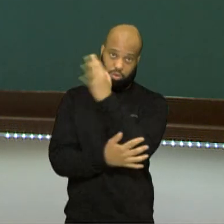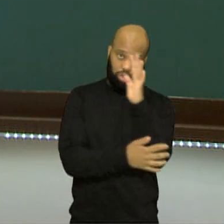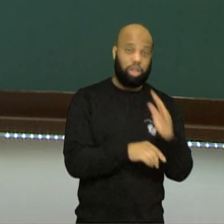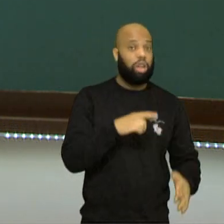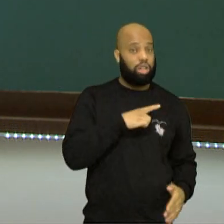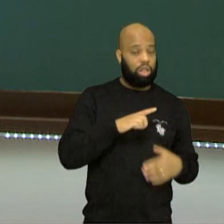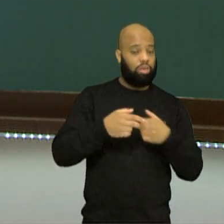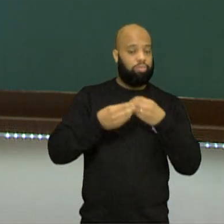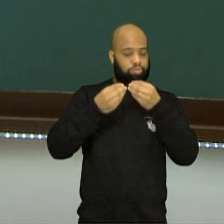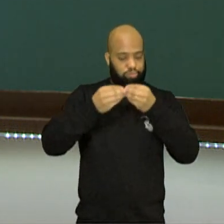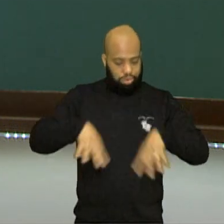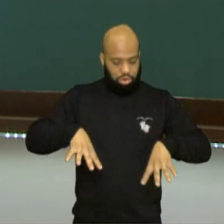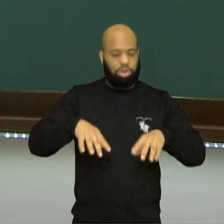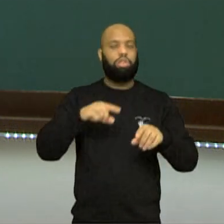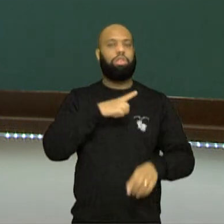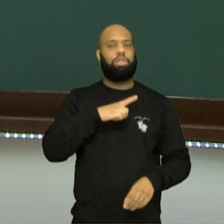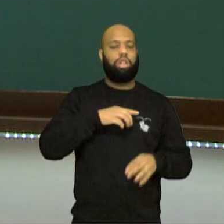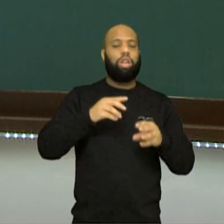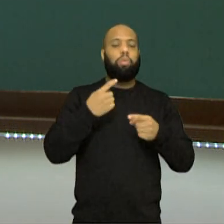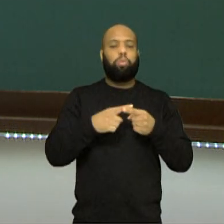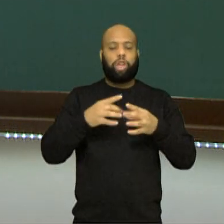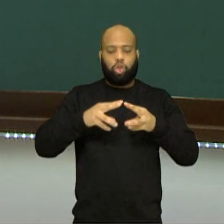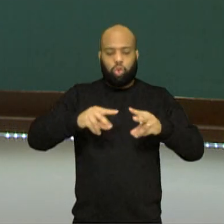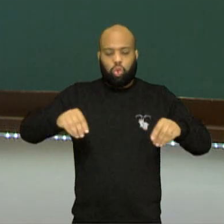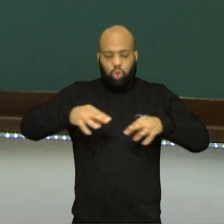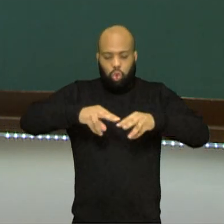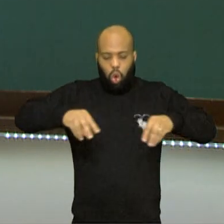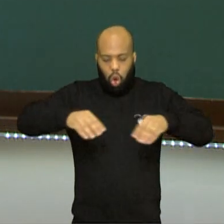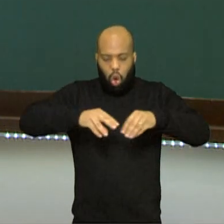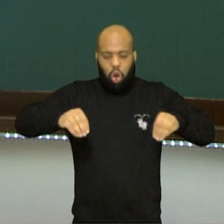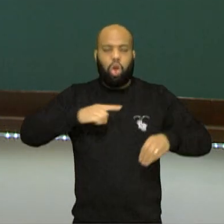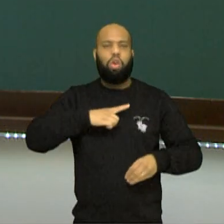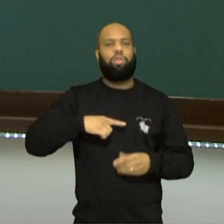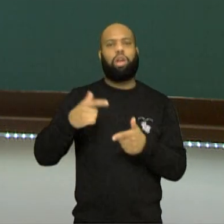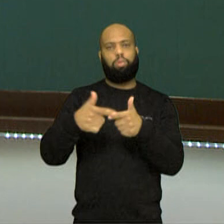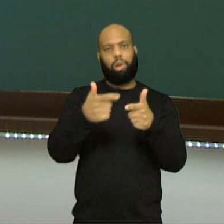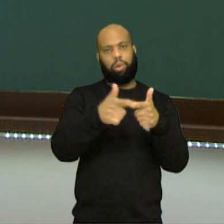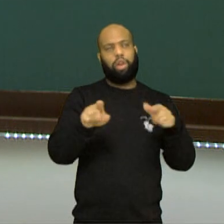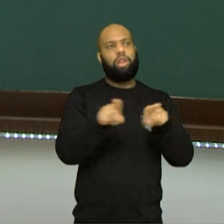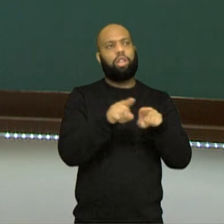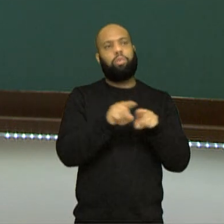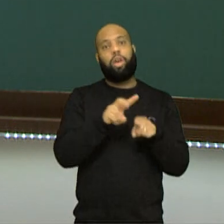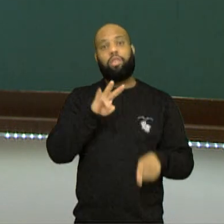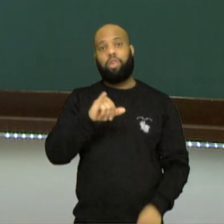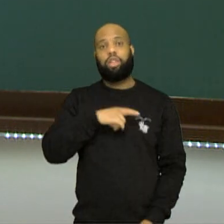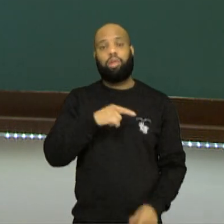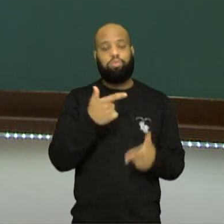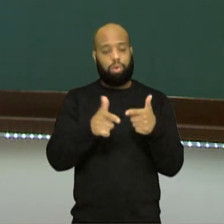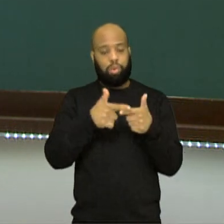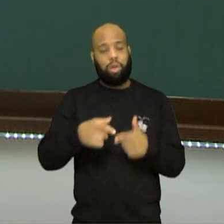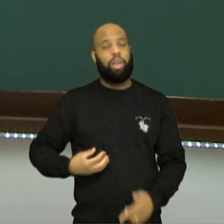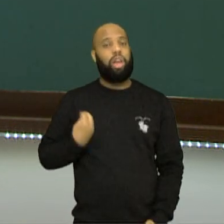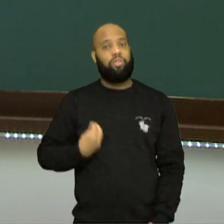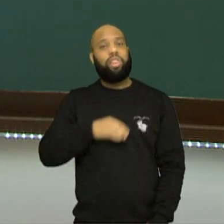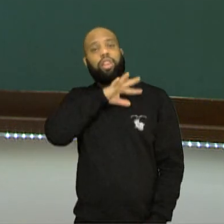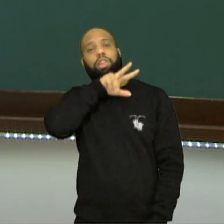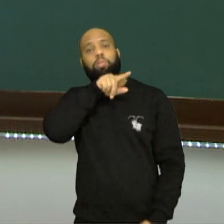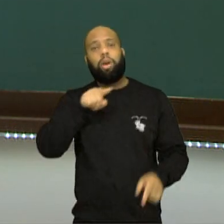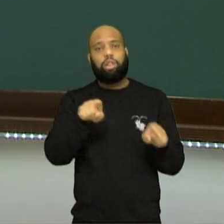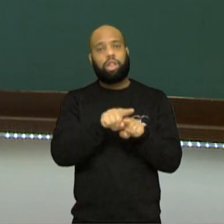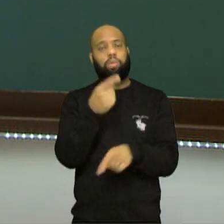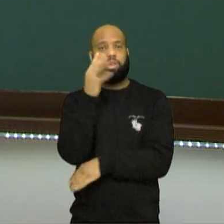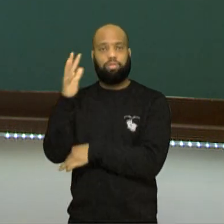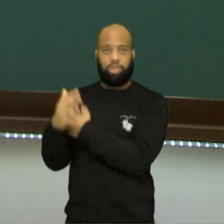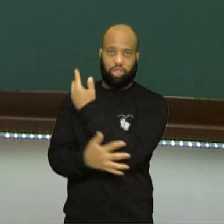seja, para o solo, vai afetar a produtividade, vai afetar a vida animal e vegetal, levando à mortalidade